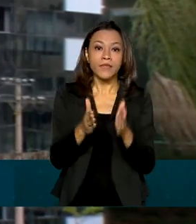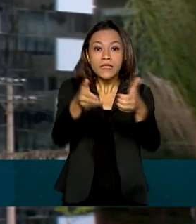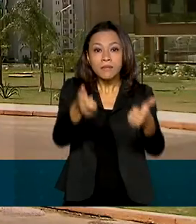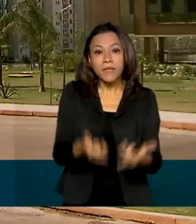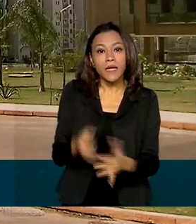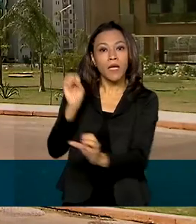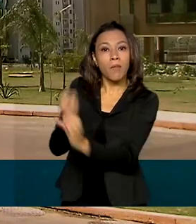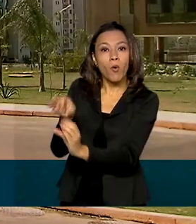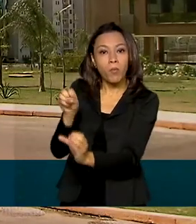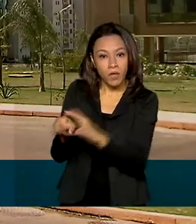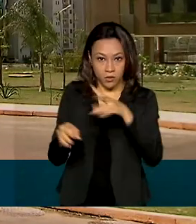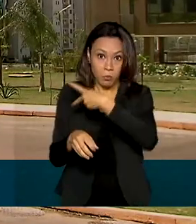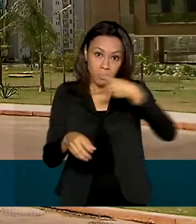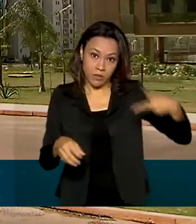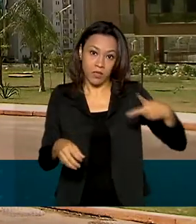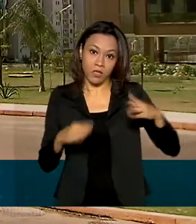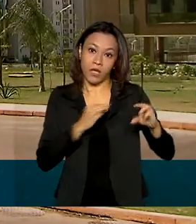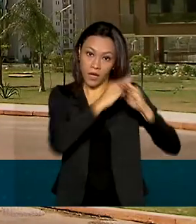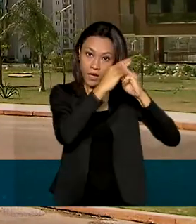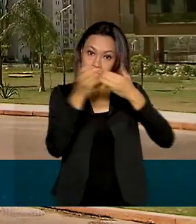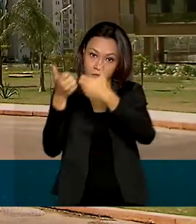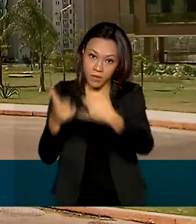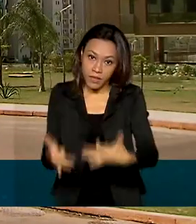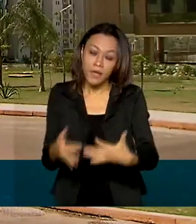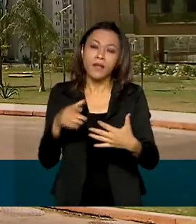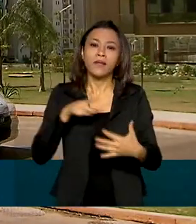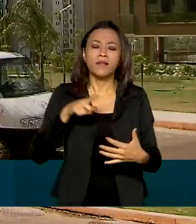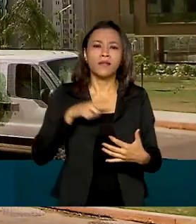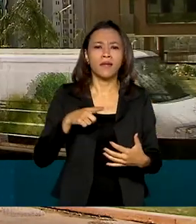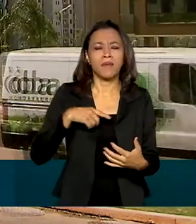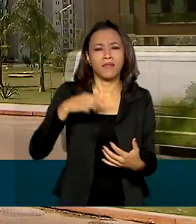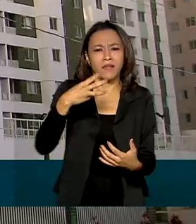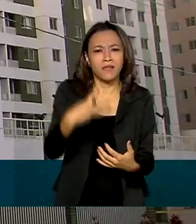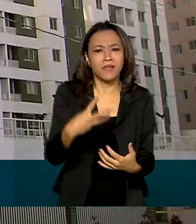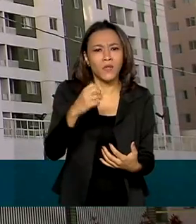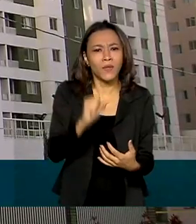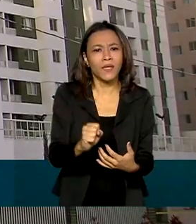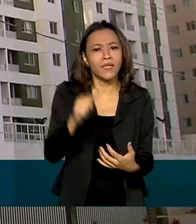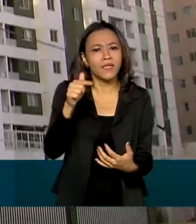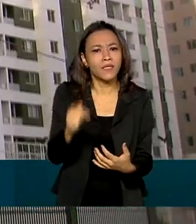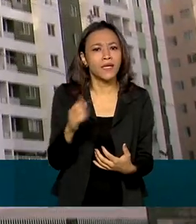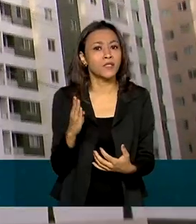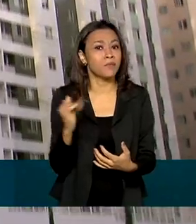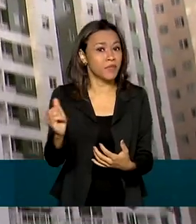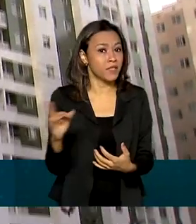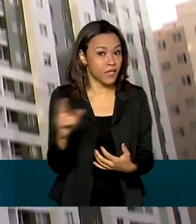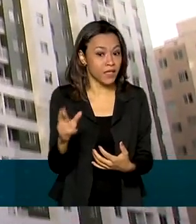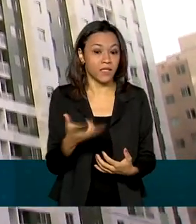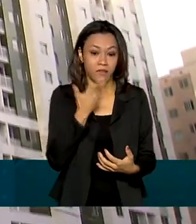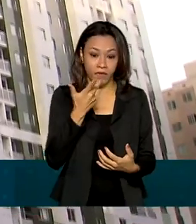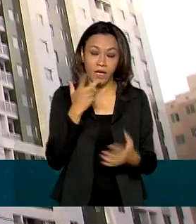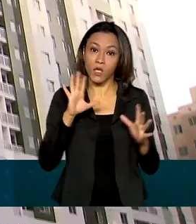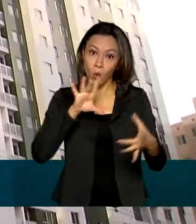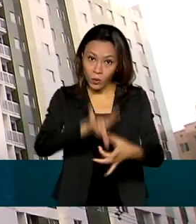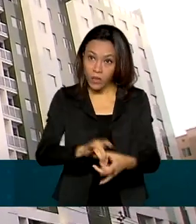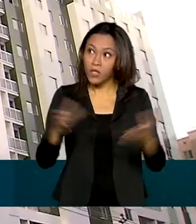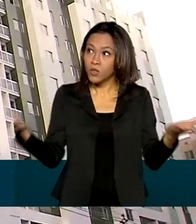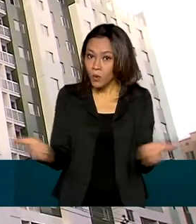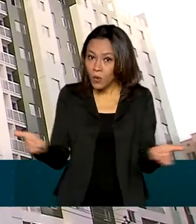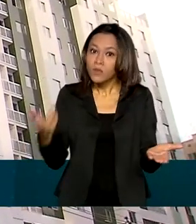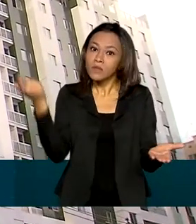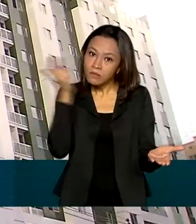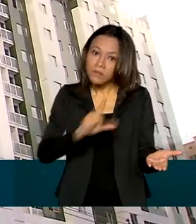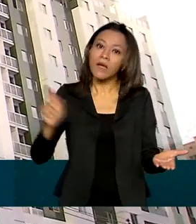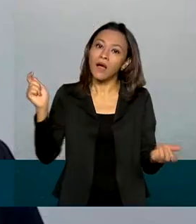Caixa tem hoje um saldo de mais de 387 bilhões de reais e acredita que o atual cenário favorece a